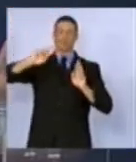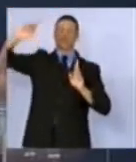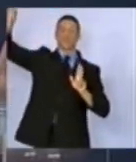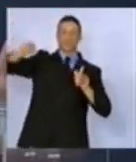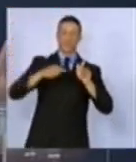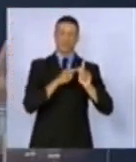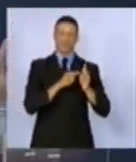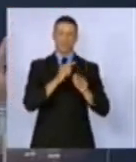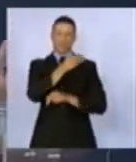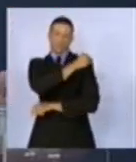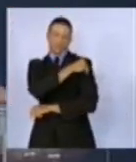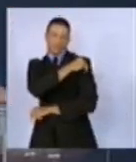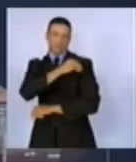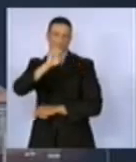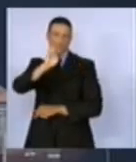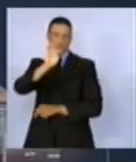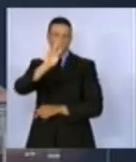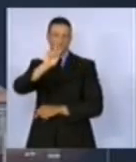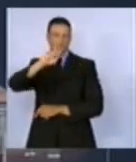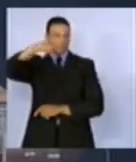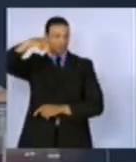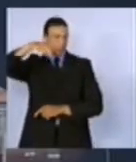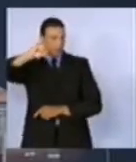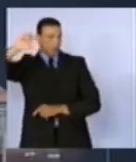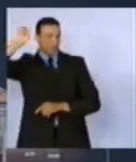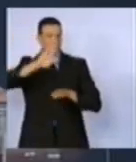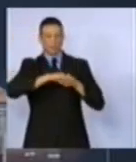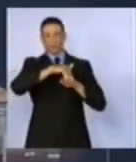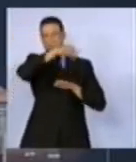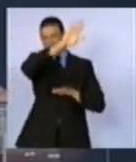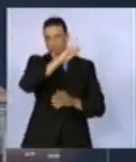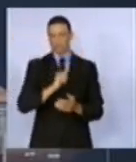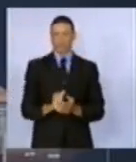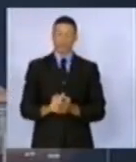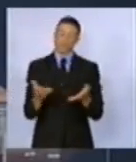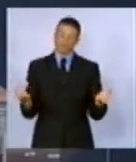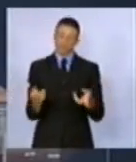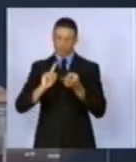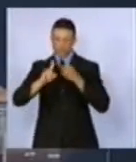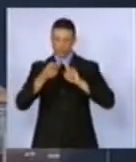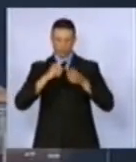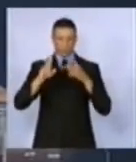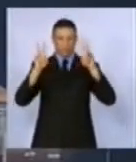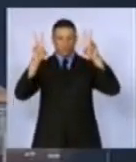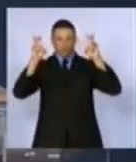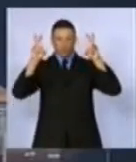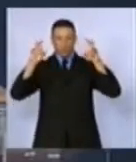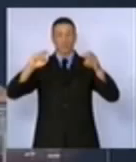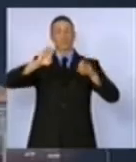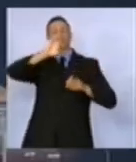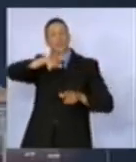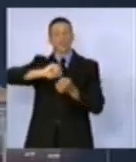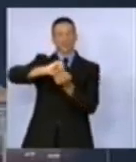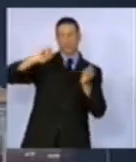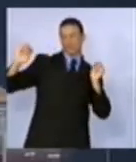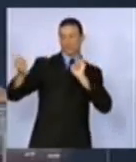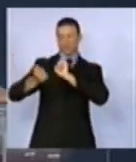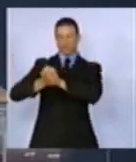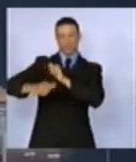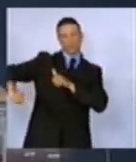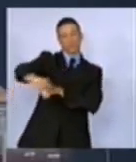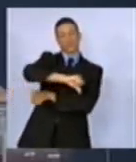dos grandes problemas da questão dessa discussão eh no nosso caso é muito mais a questão de uma transição e de uma